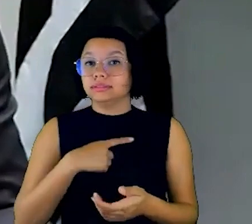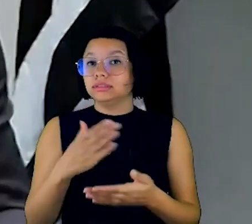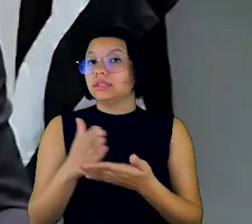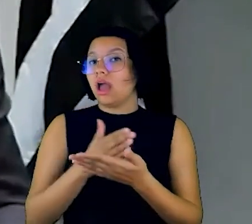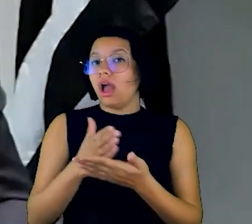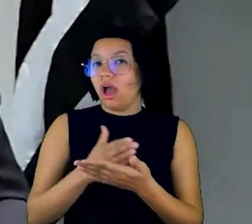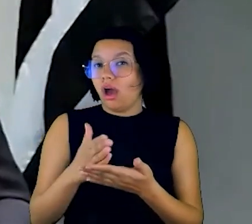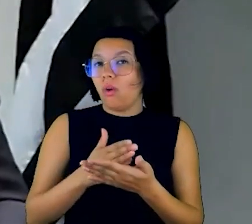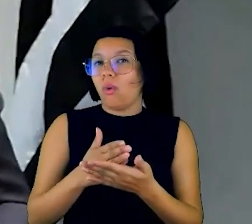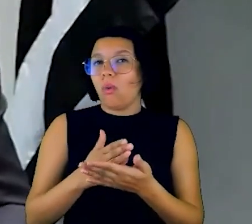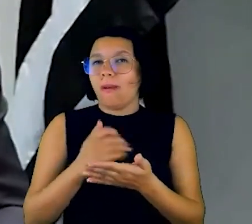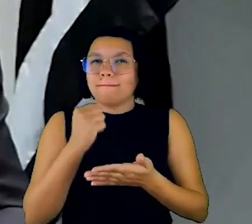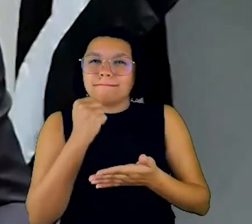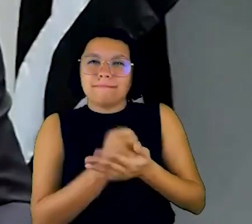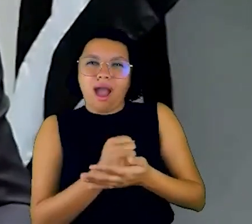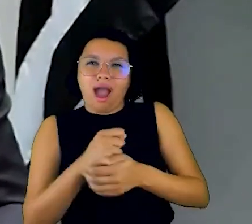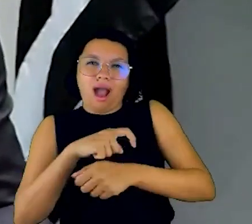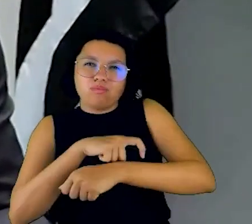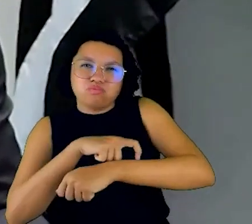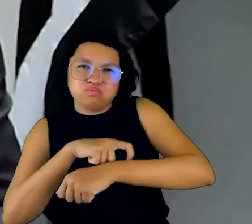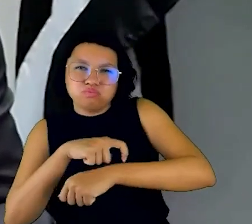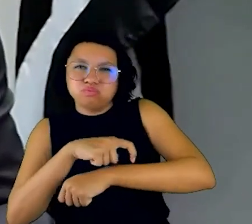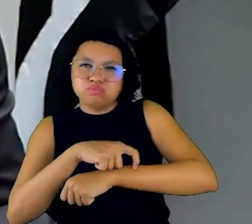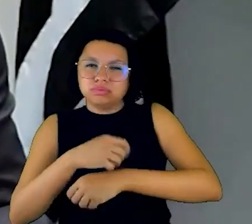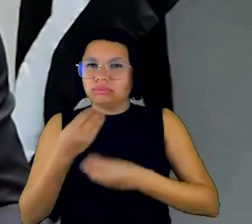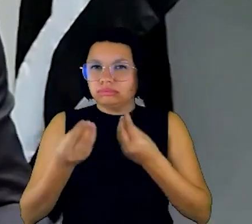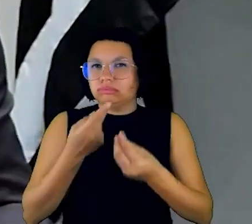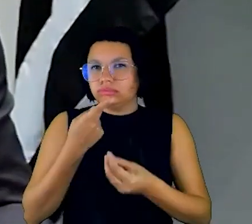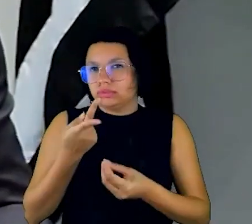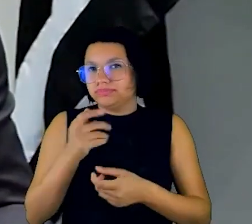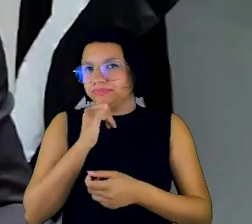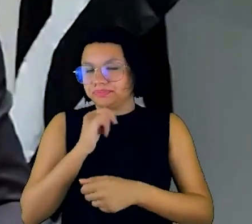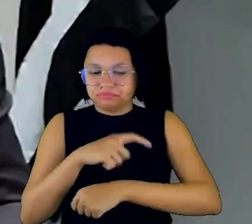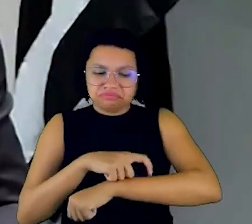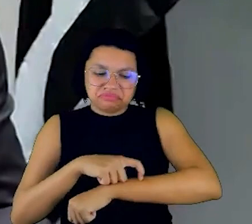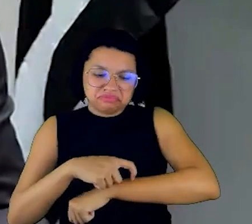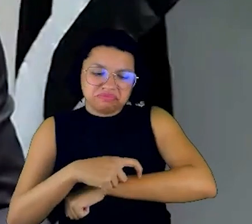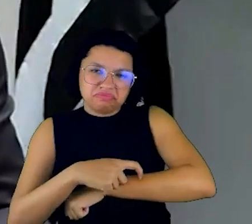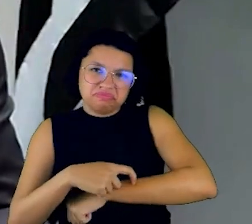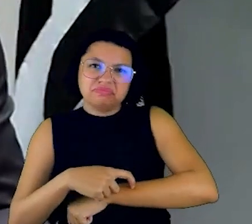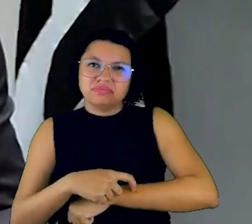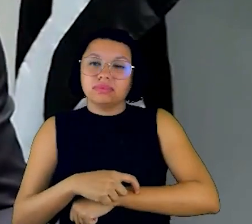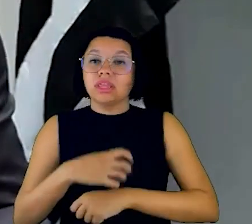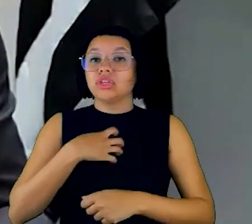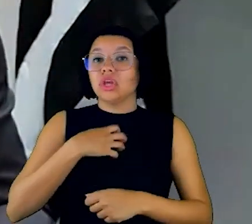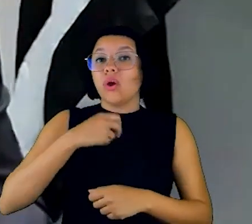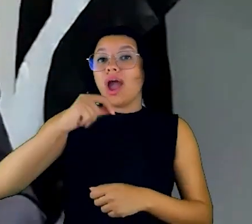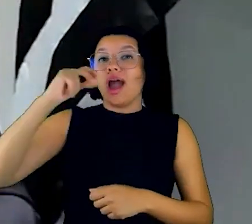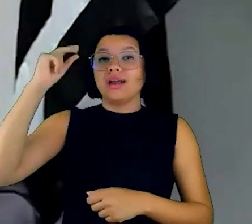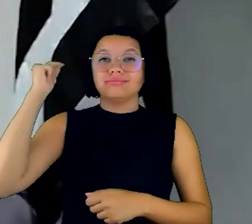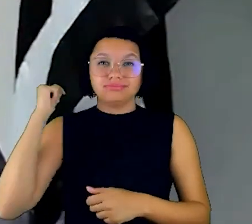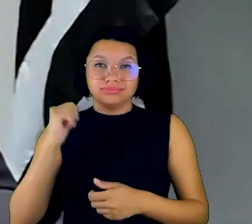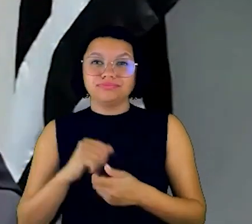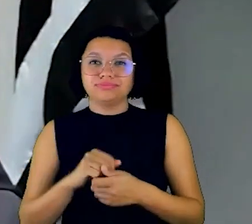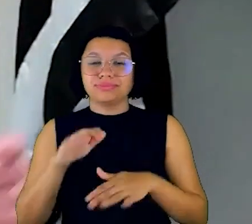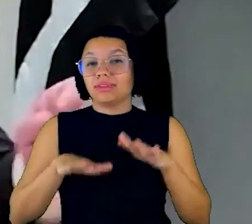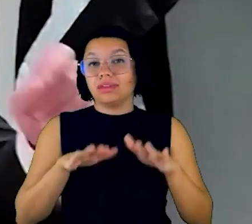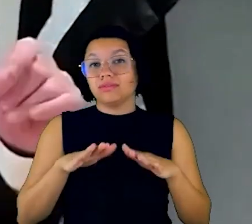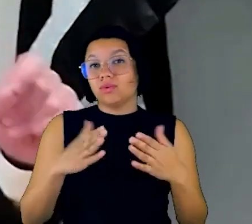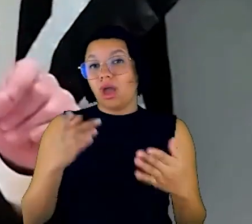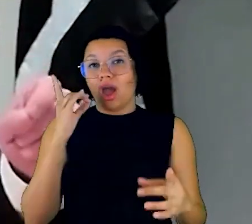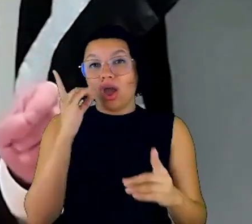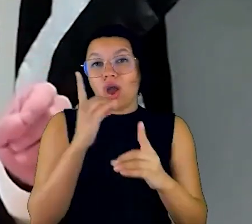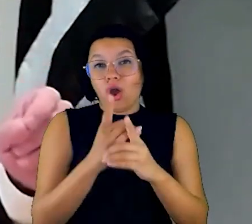algumas cicatrizes, digamos assim, daquele modelo antigo. E, às vezes, quando